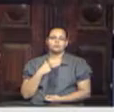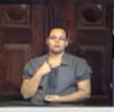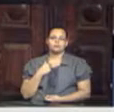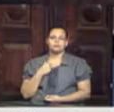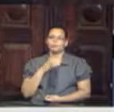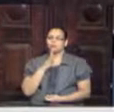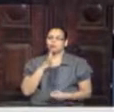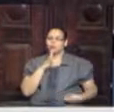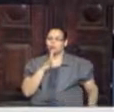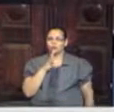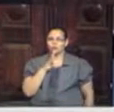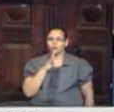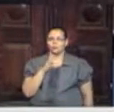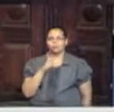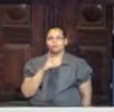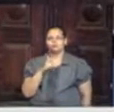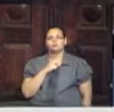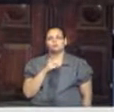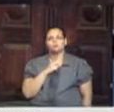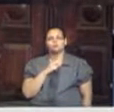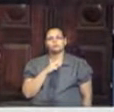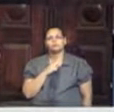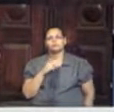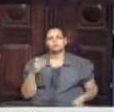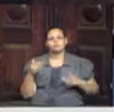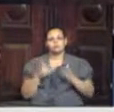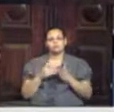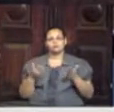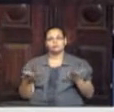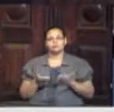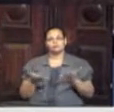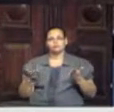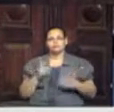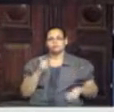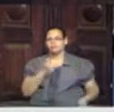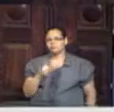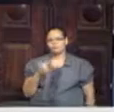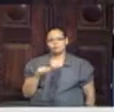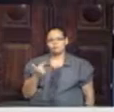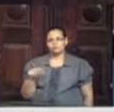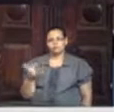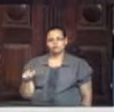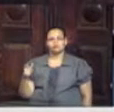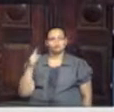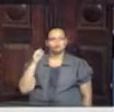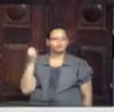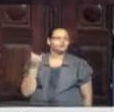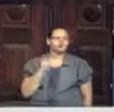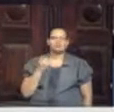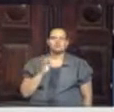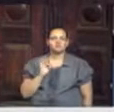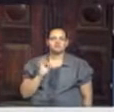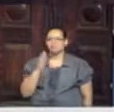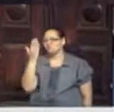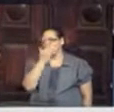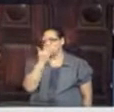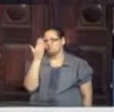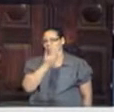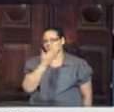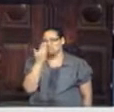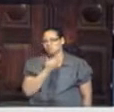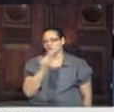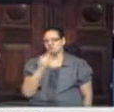pelos conhecimentos que eu tenho, até hoje eu não tinha ouvido falar nem visto